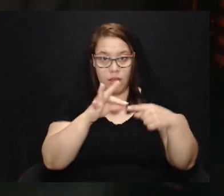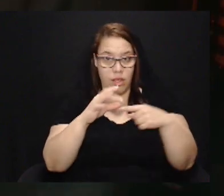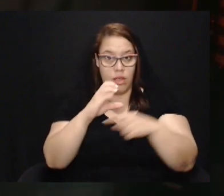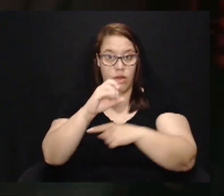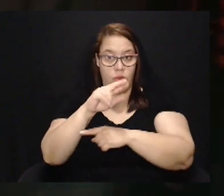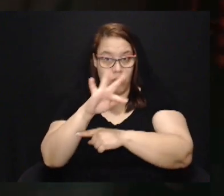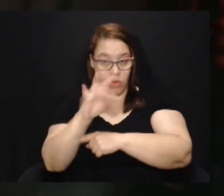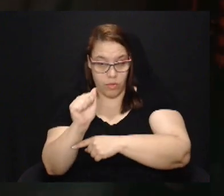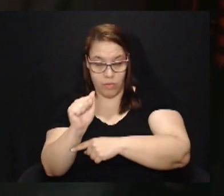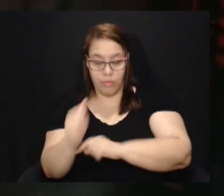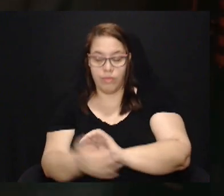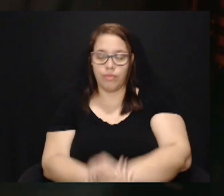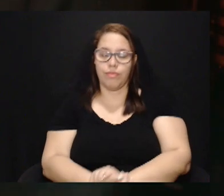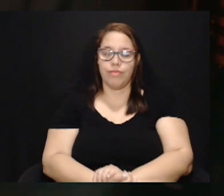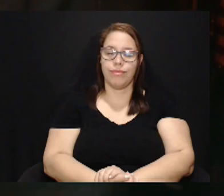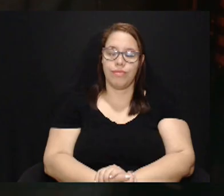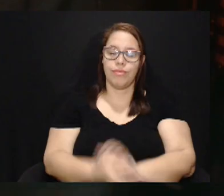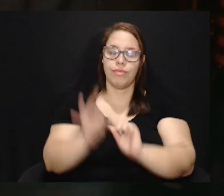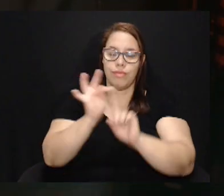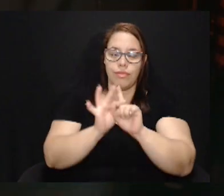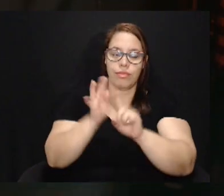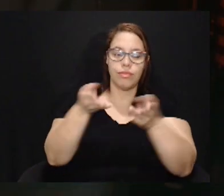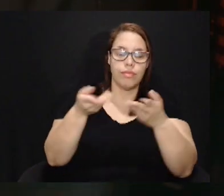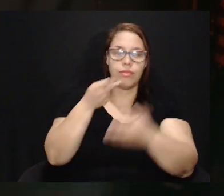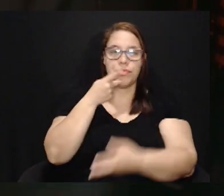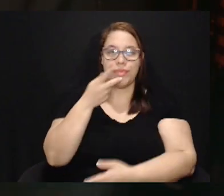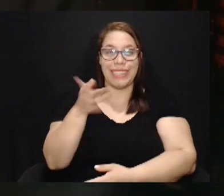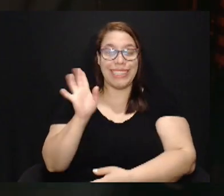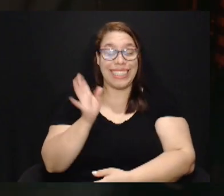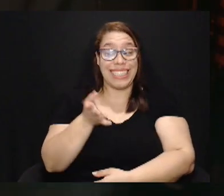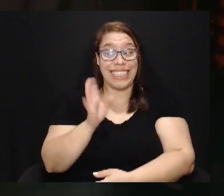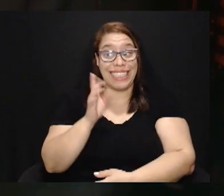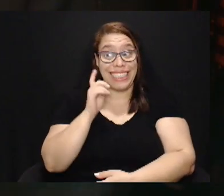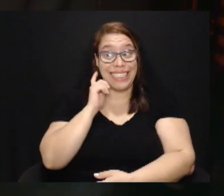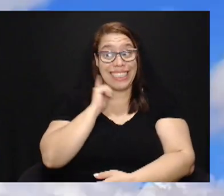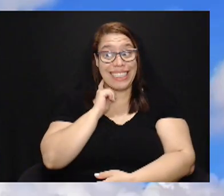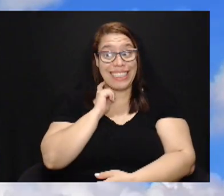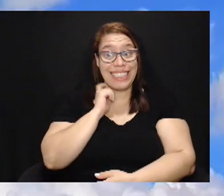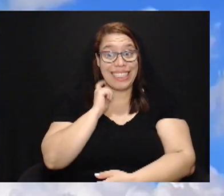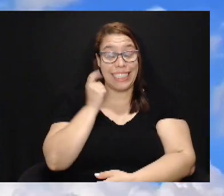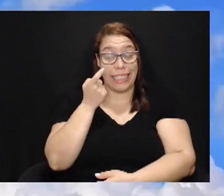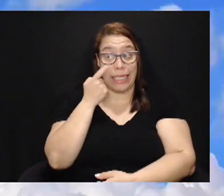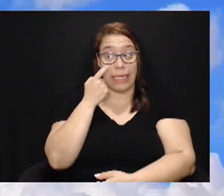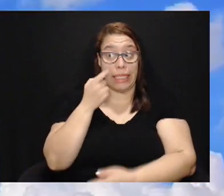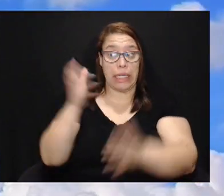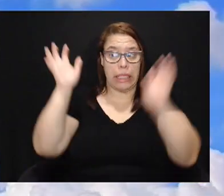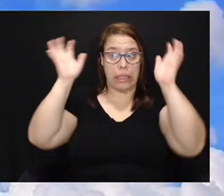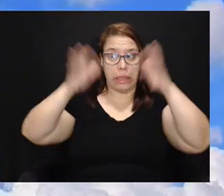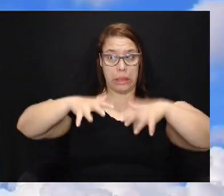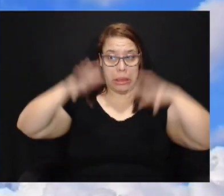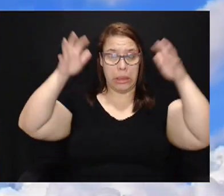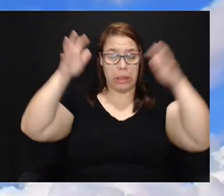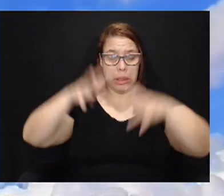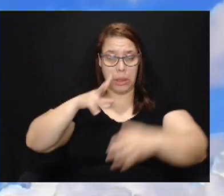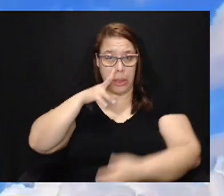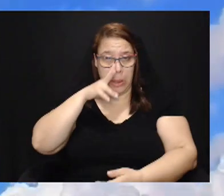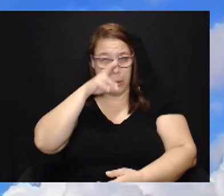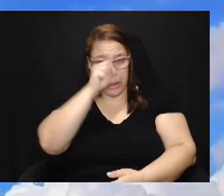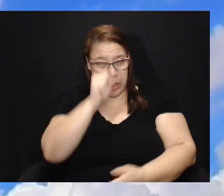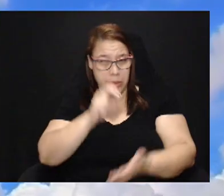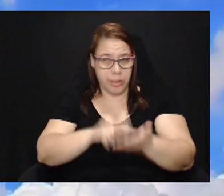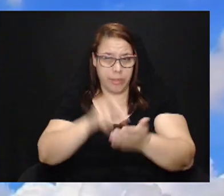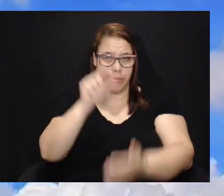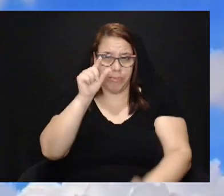Previsão do tempo para hoje, precisa falar muito? Acho que não, né? Você já viu lá fora como é que tá? Chuva forte agora de manhã, diminui à tarde e à